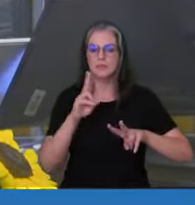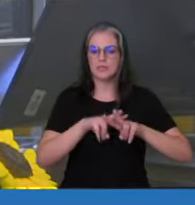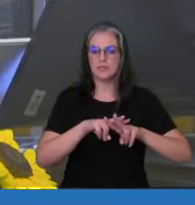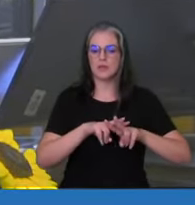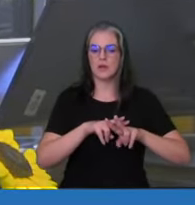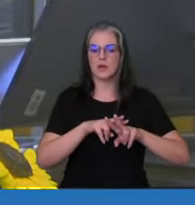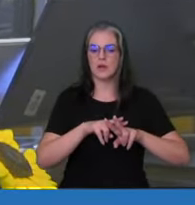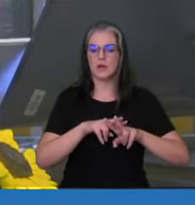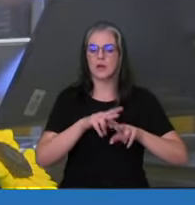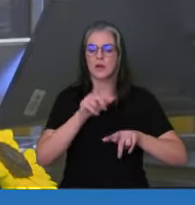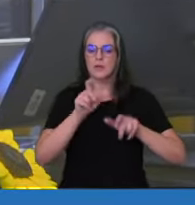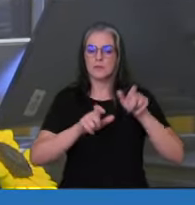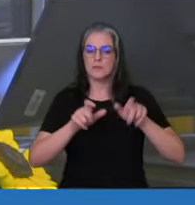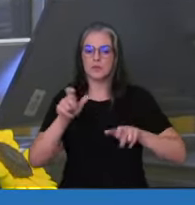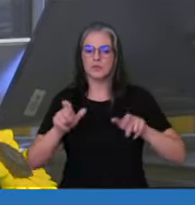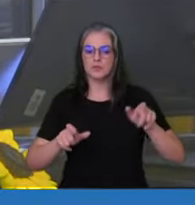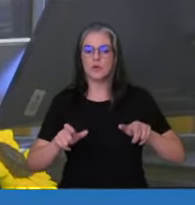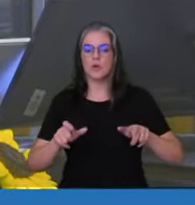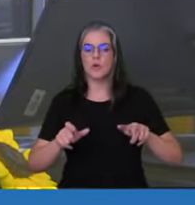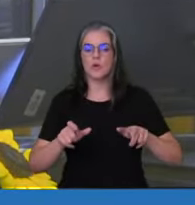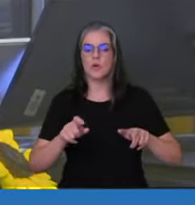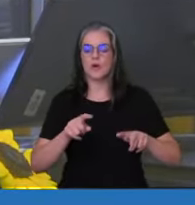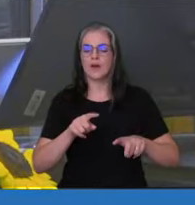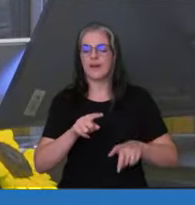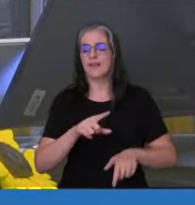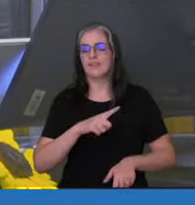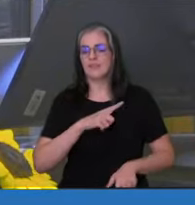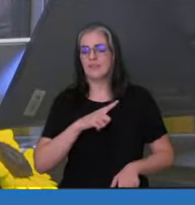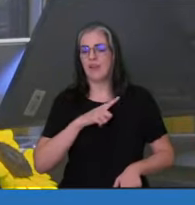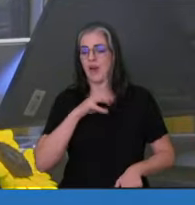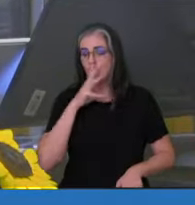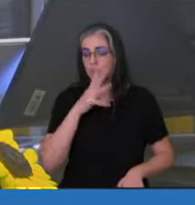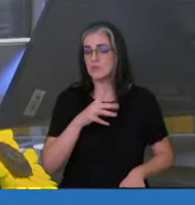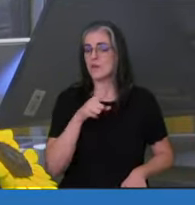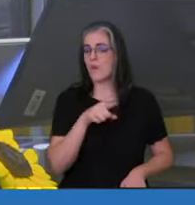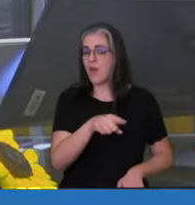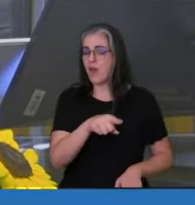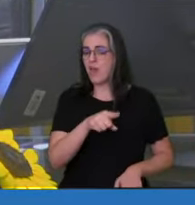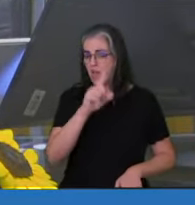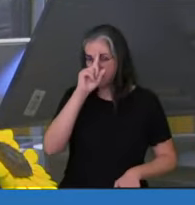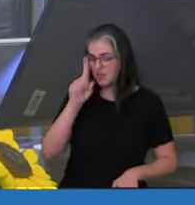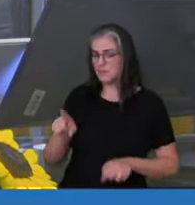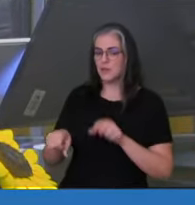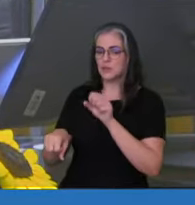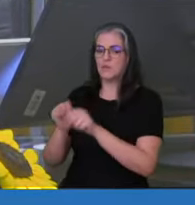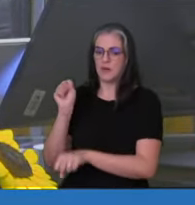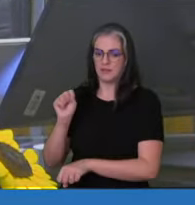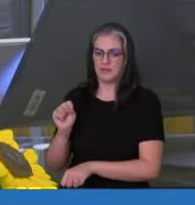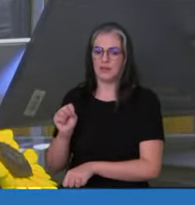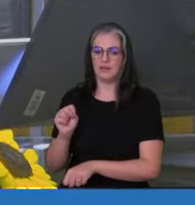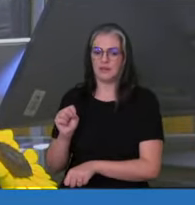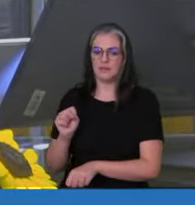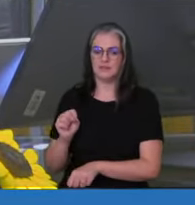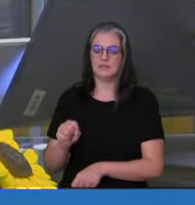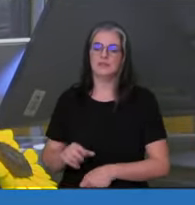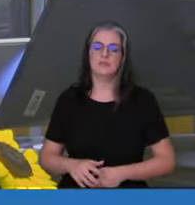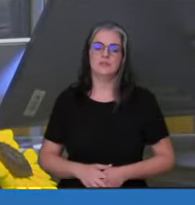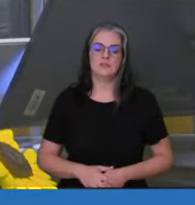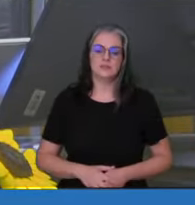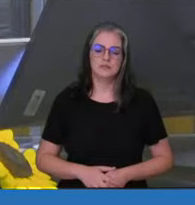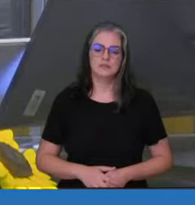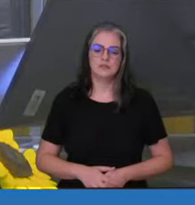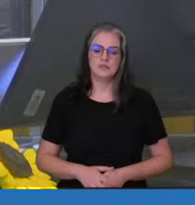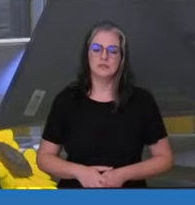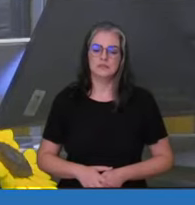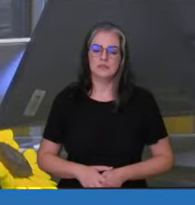daquele que é acusado de elaborar, de ser o mentor intelectual da execução política de Marielle Franco